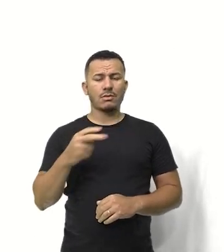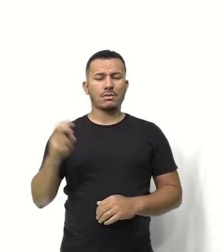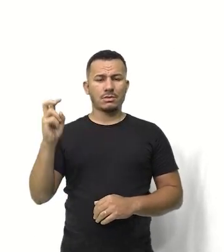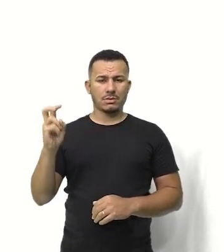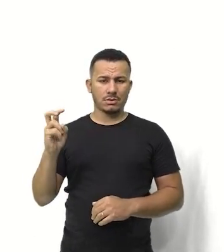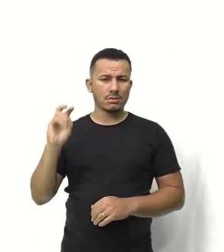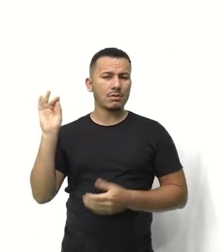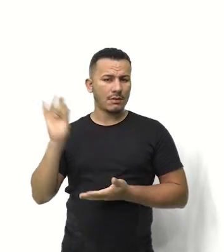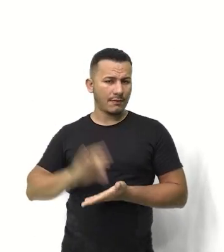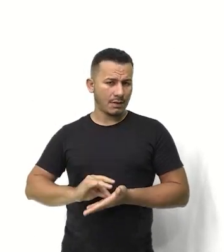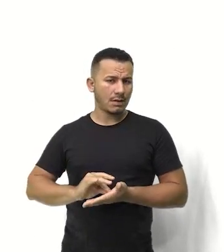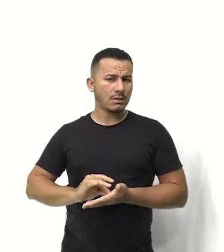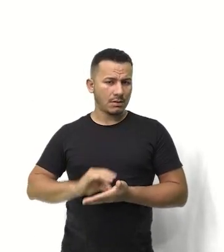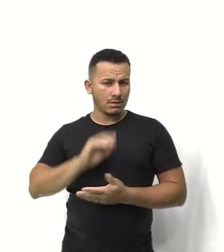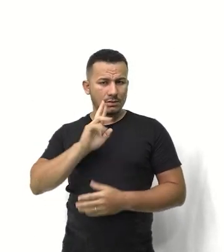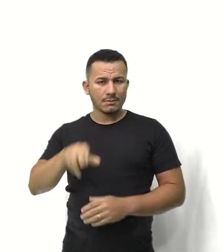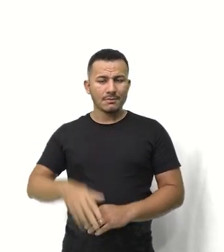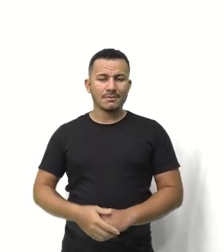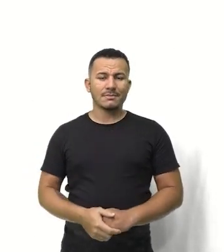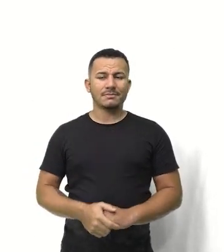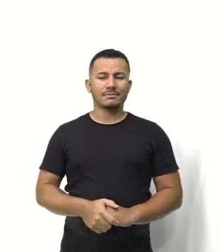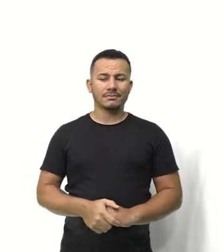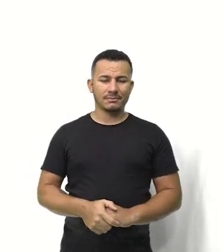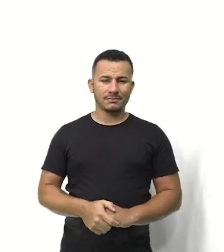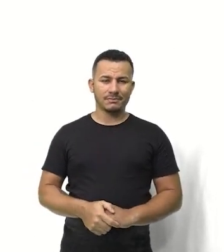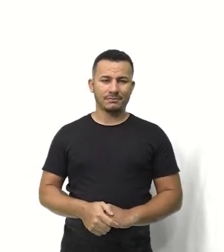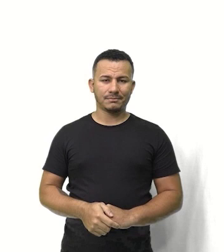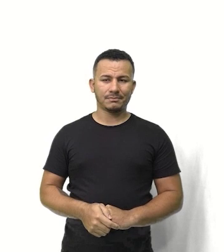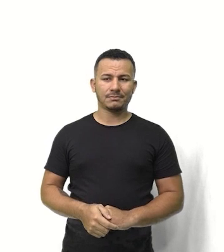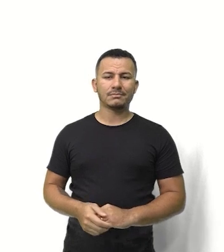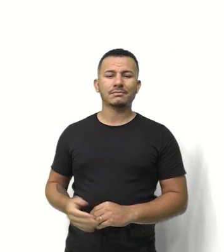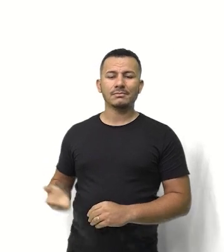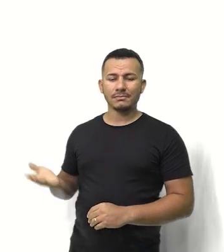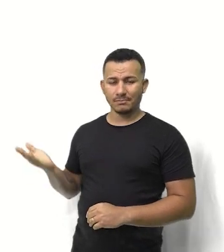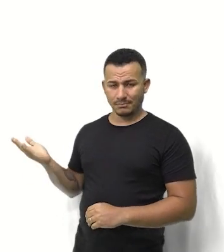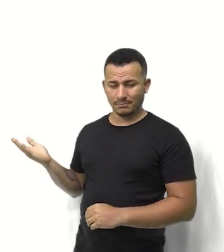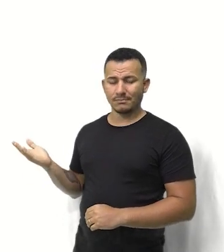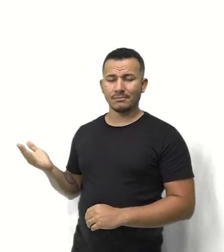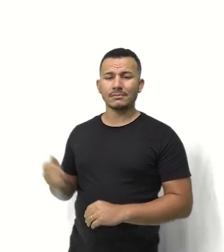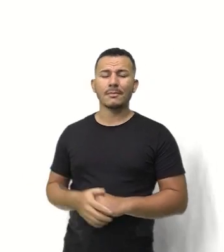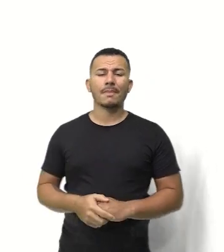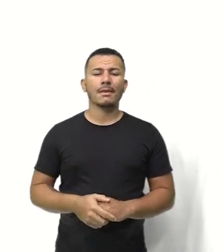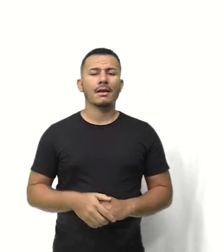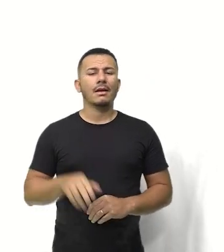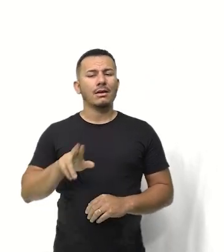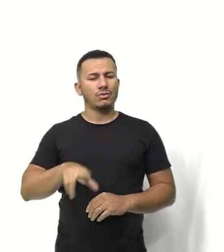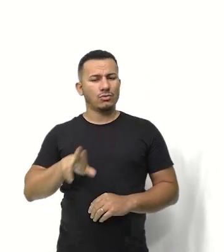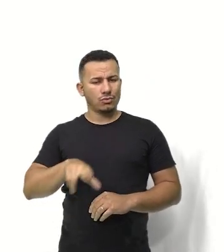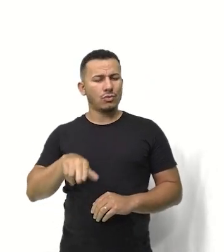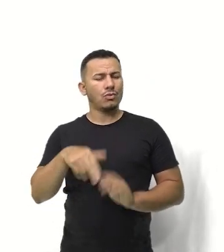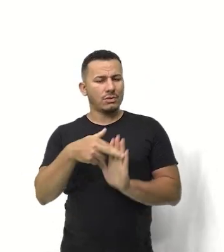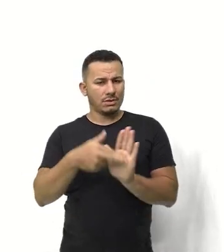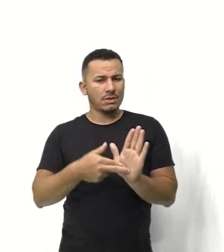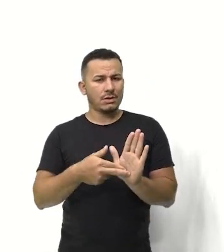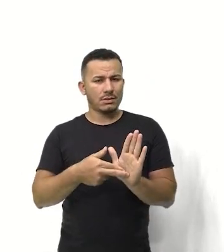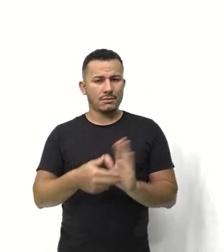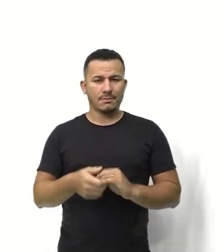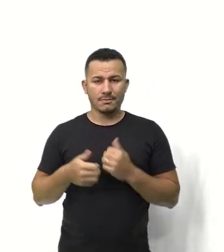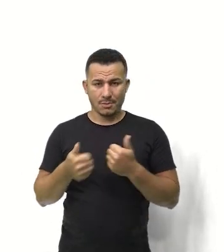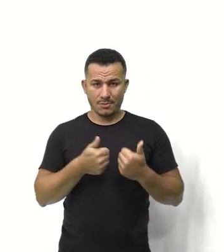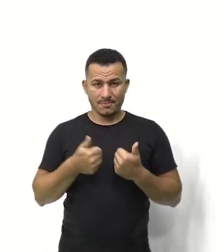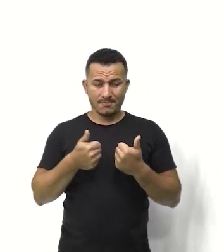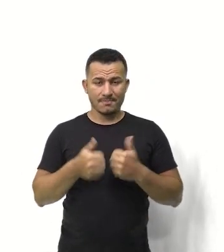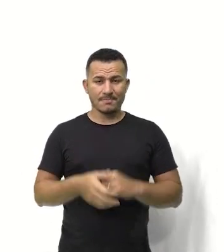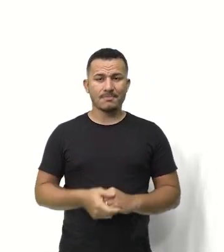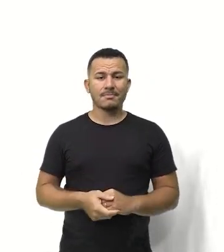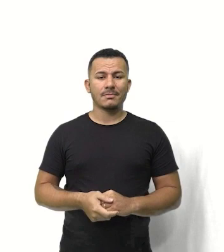igual a 5, verdadeiro. Então, nós aí, nesse caso, utilizamos este